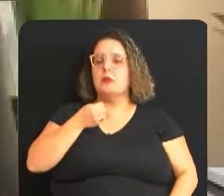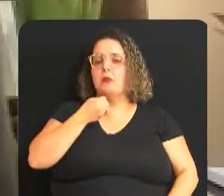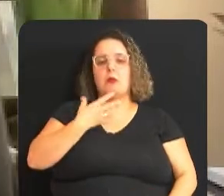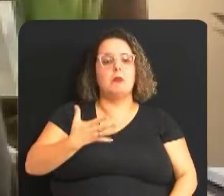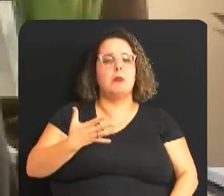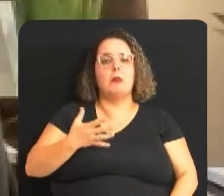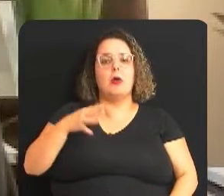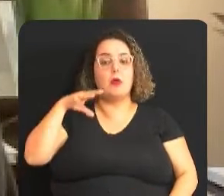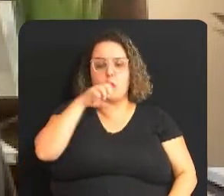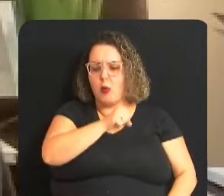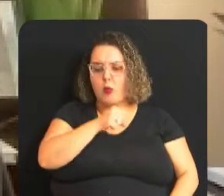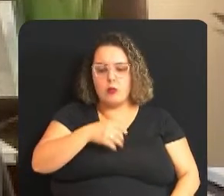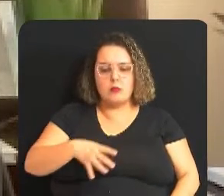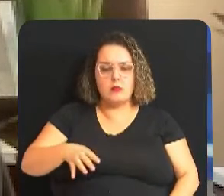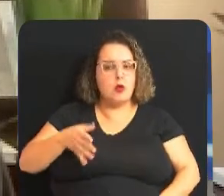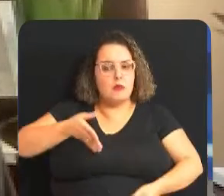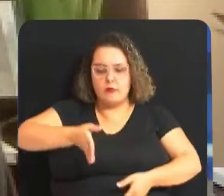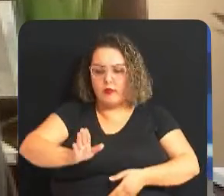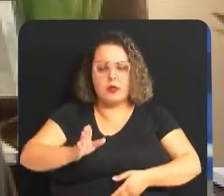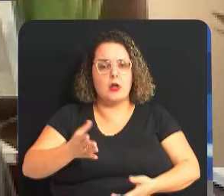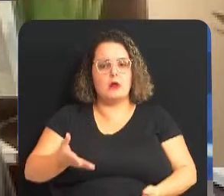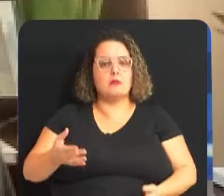quero.